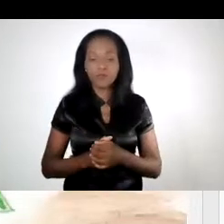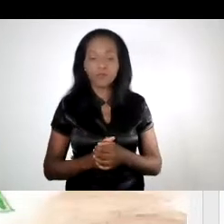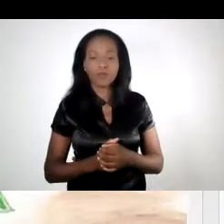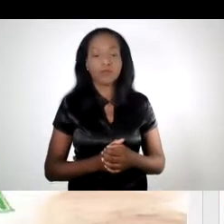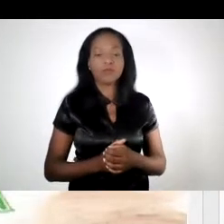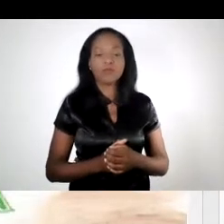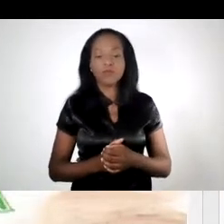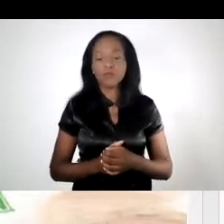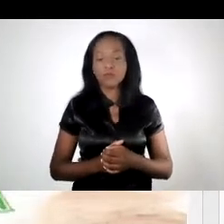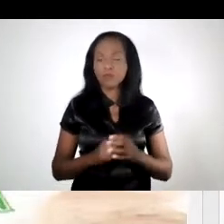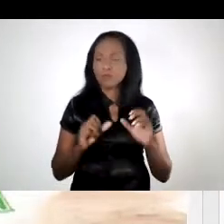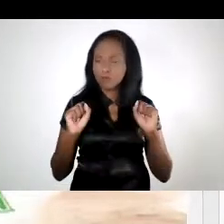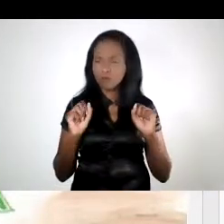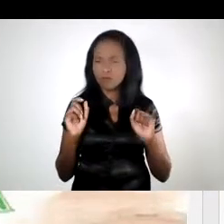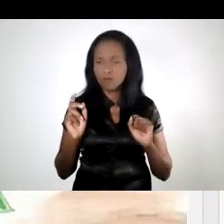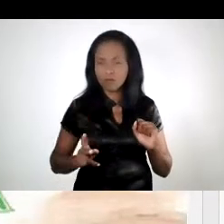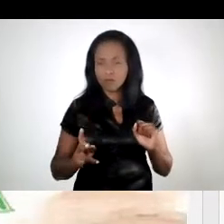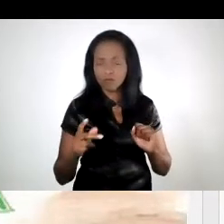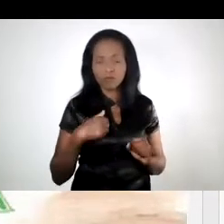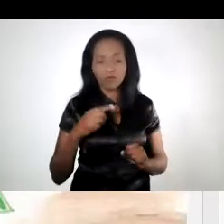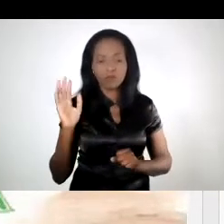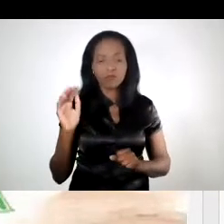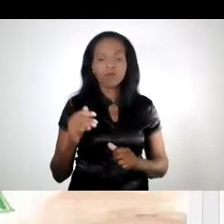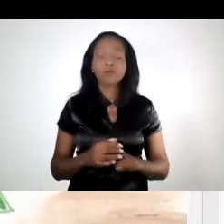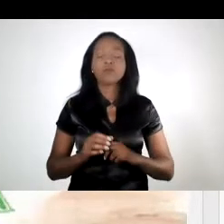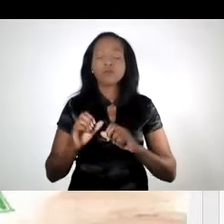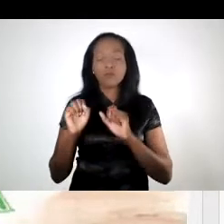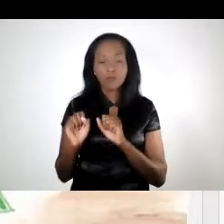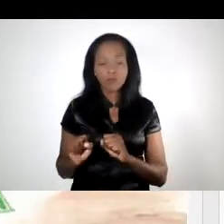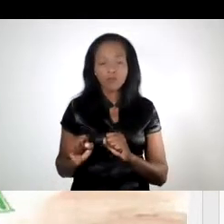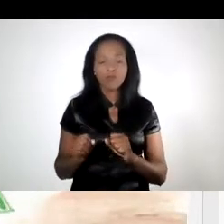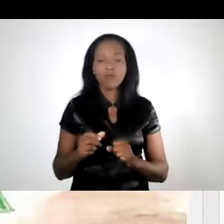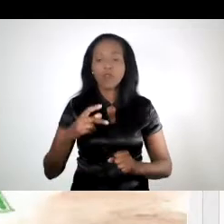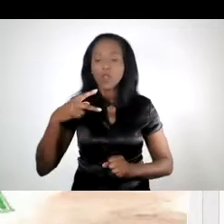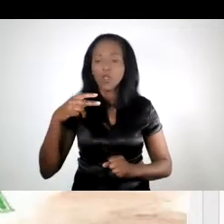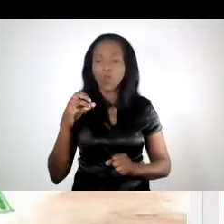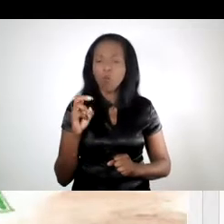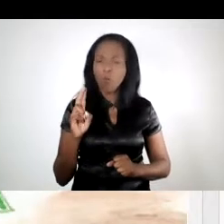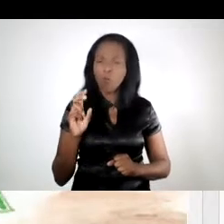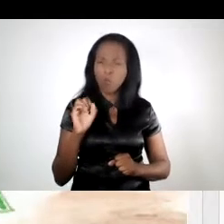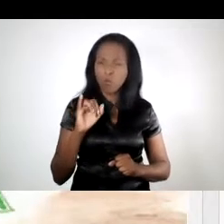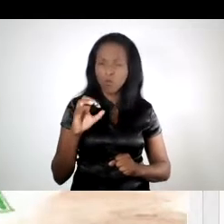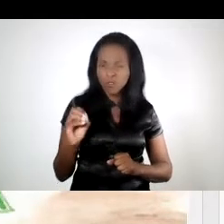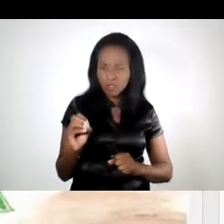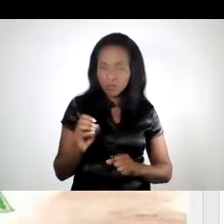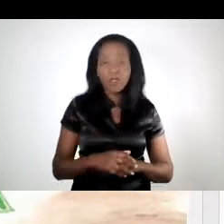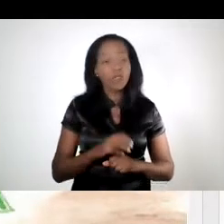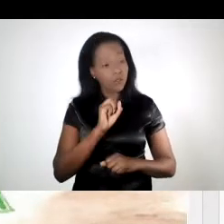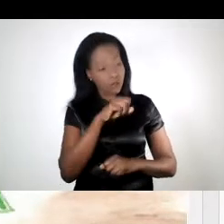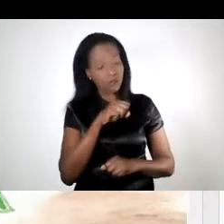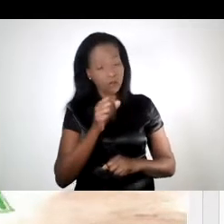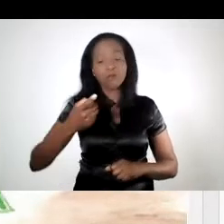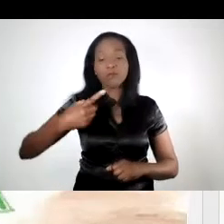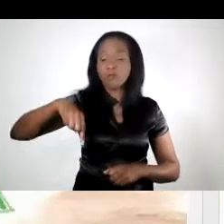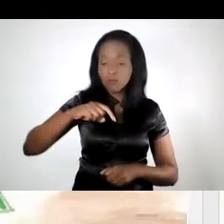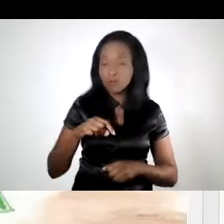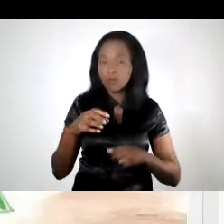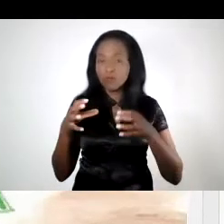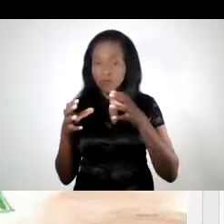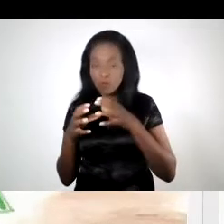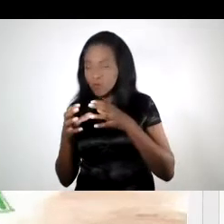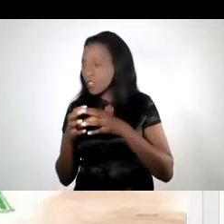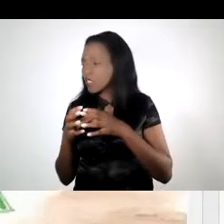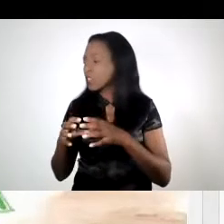Posso continuar? Pode. Pousio? Sim, nós quilombolas temos a prática de trabalhar a